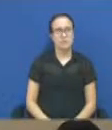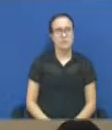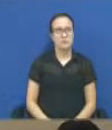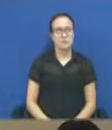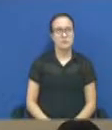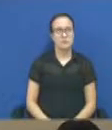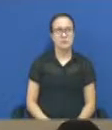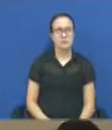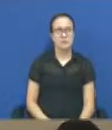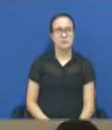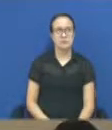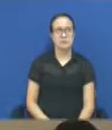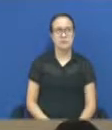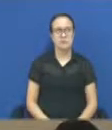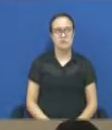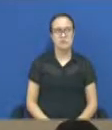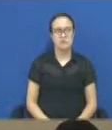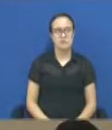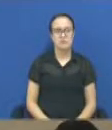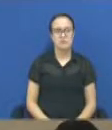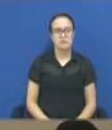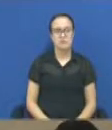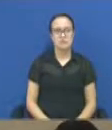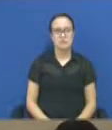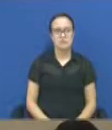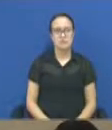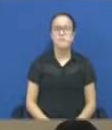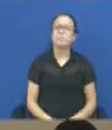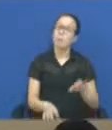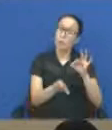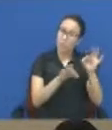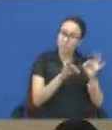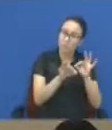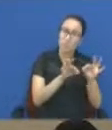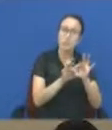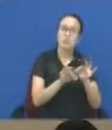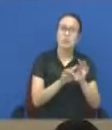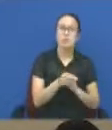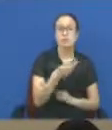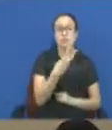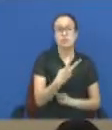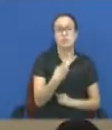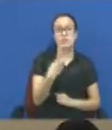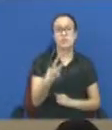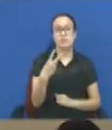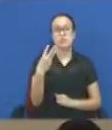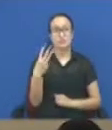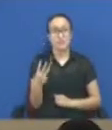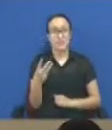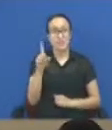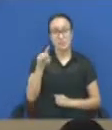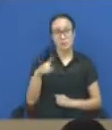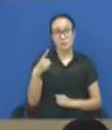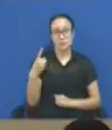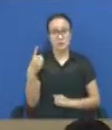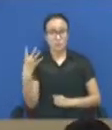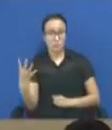Neologismo. Tendo sido desprejudicado o projeto número 223, ele está apto para ser